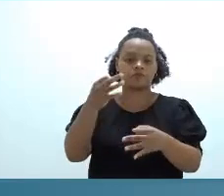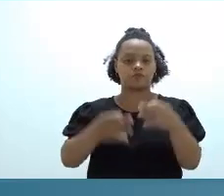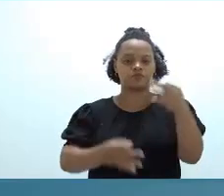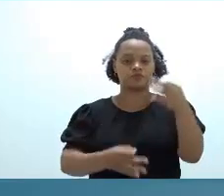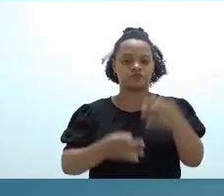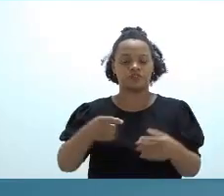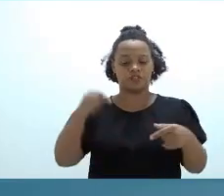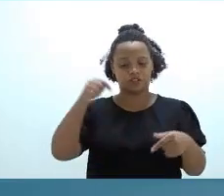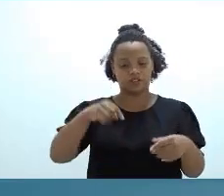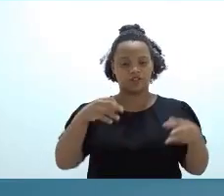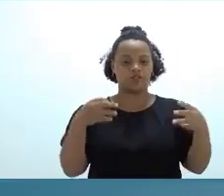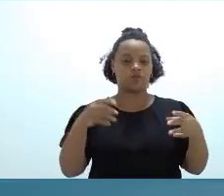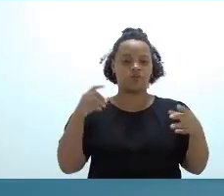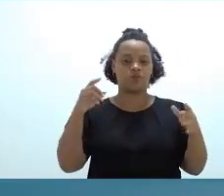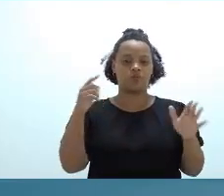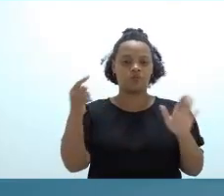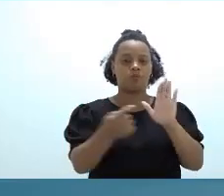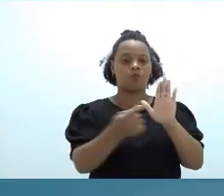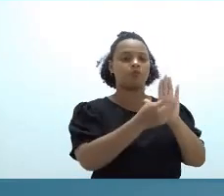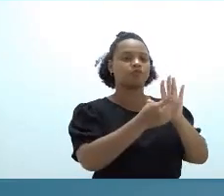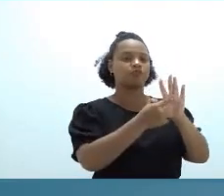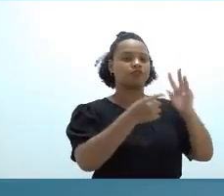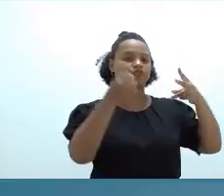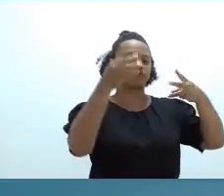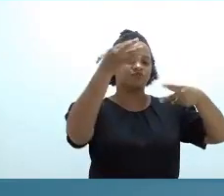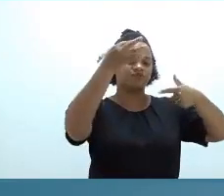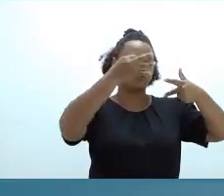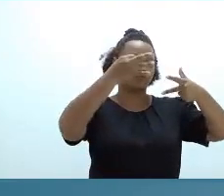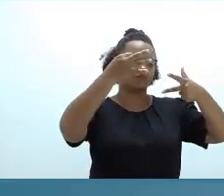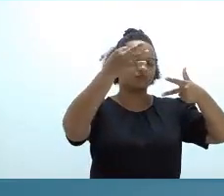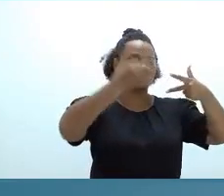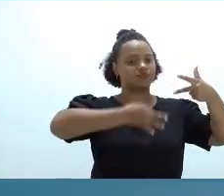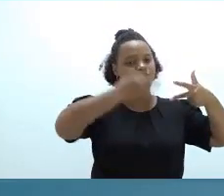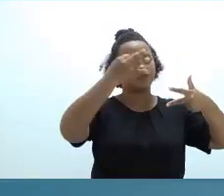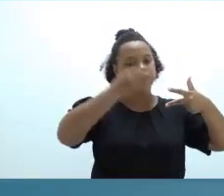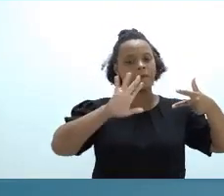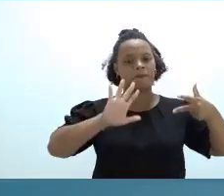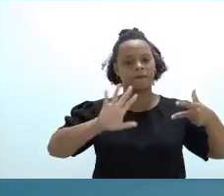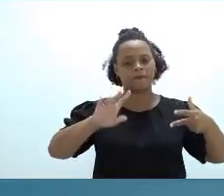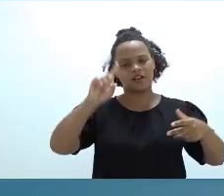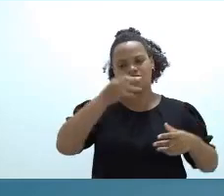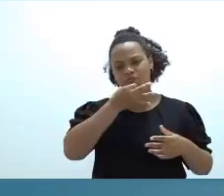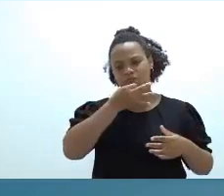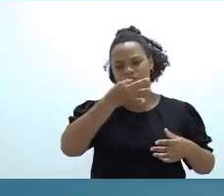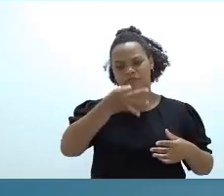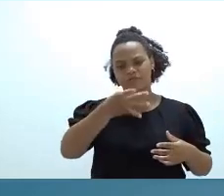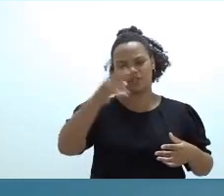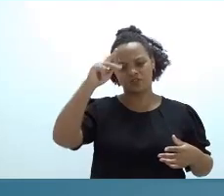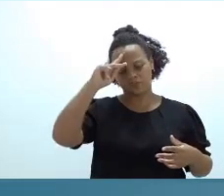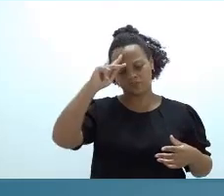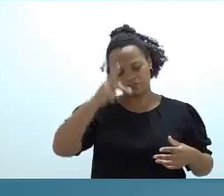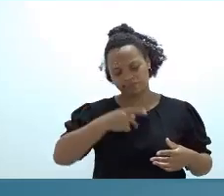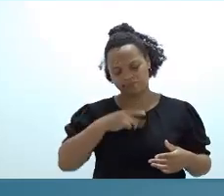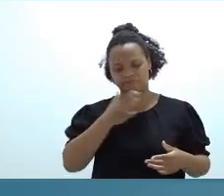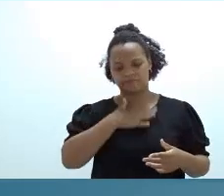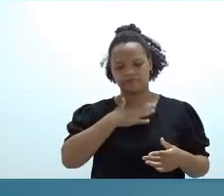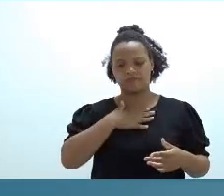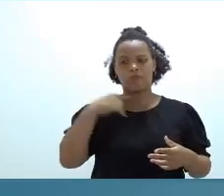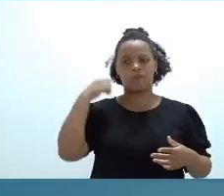é uma opinião particular minha, de um velho advogado que atua há 35 anos aqui nesse tribunal.